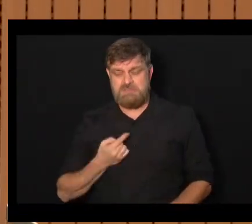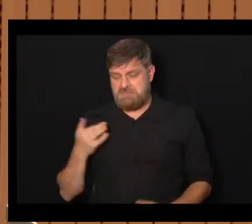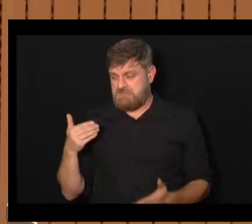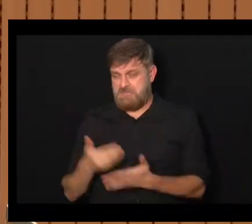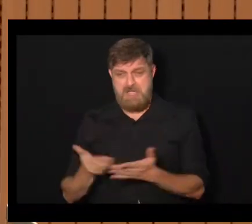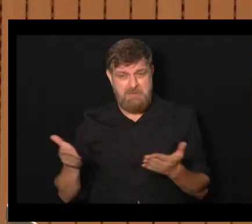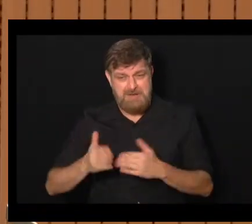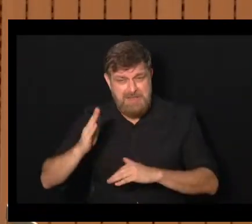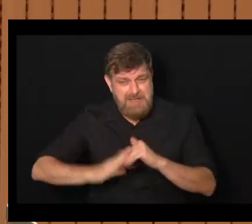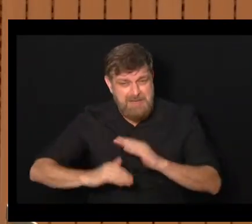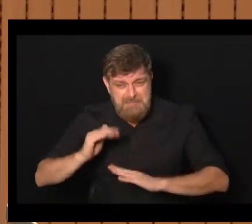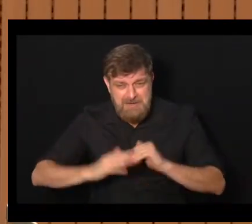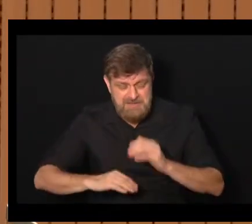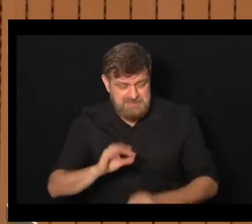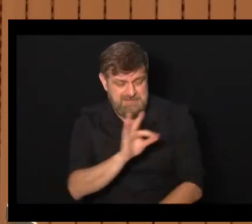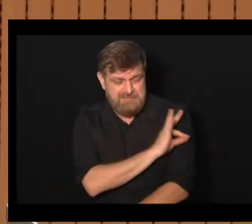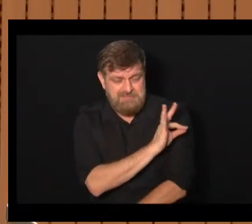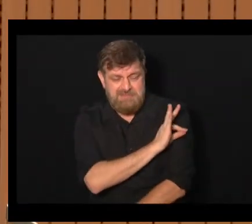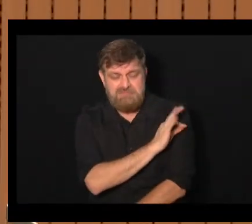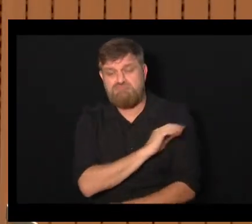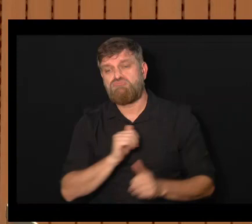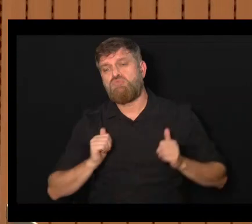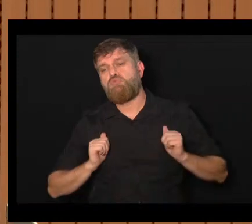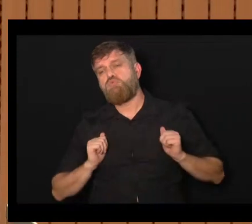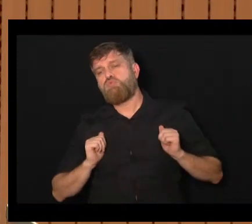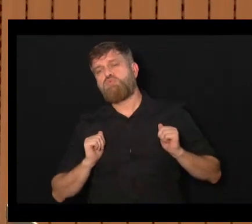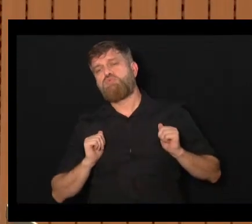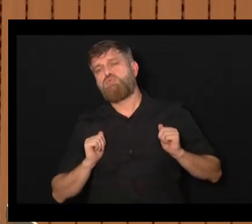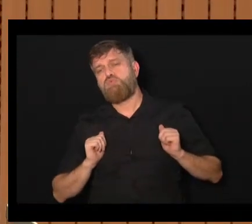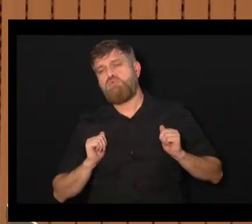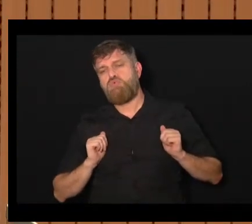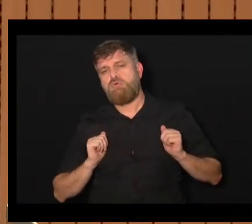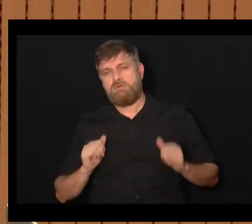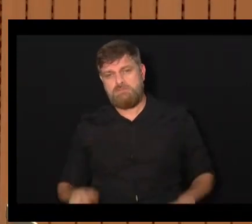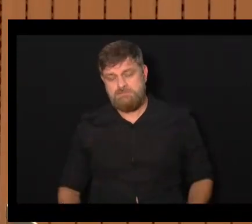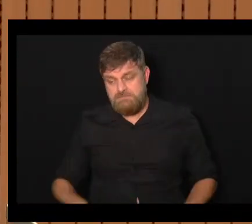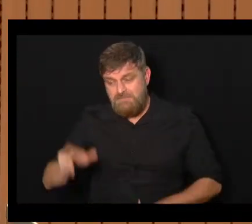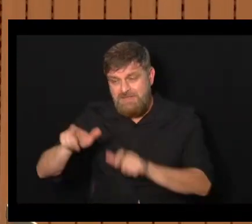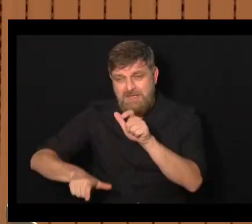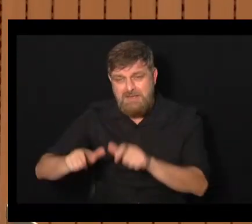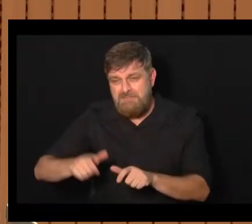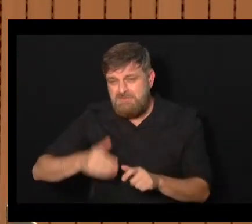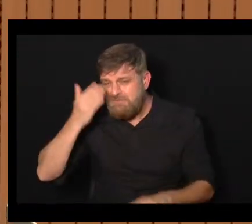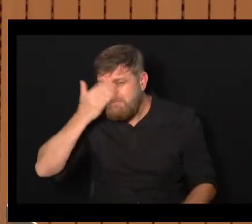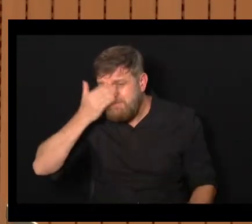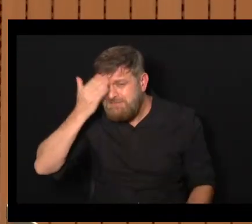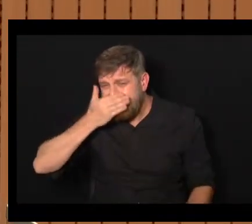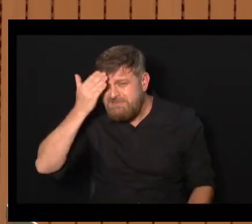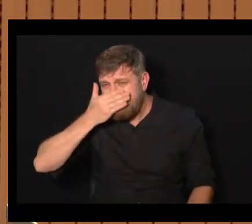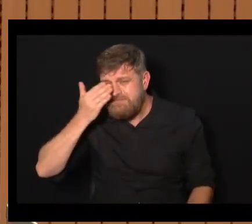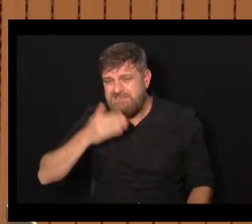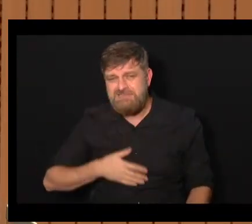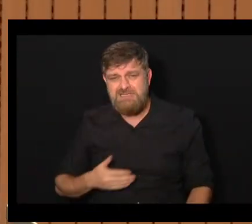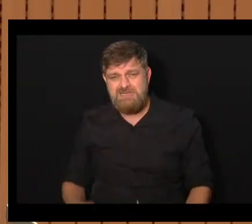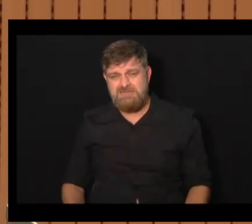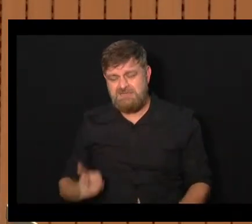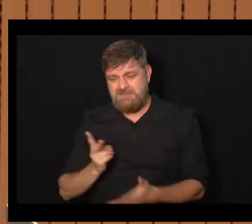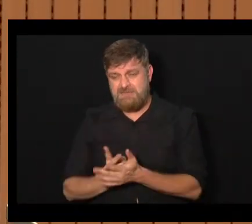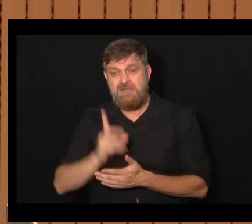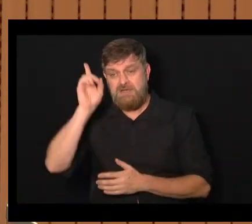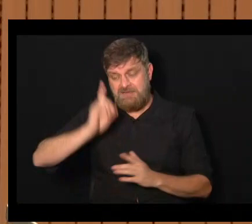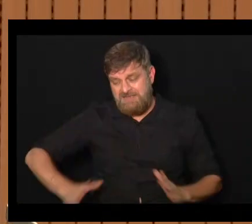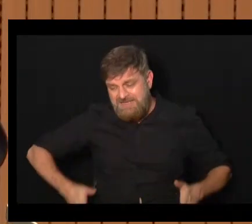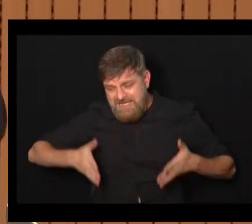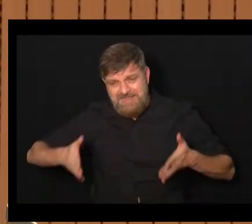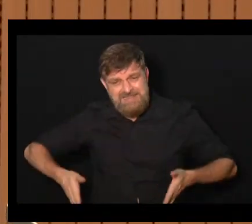não viu a prefeitura mover uma palha. As pessoas com deficiência visual e cadeirante